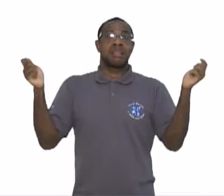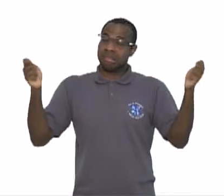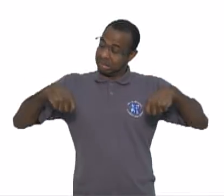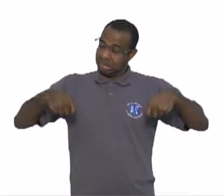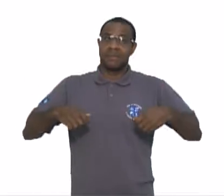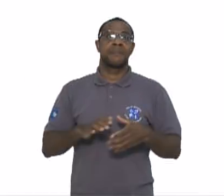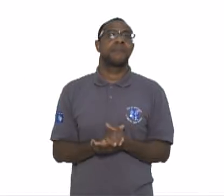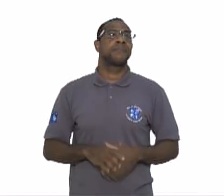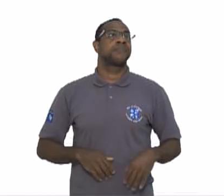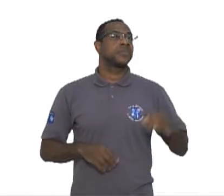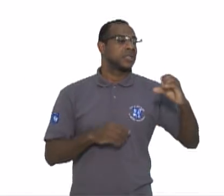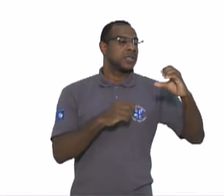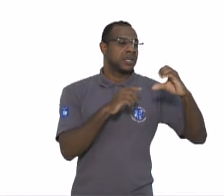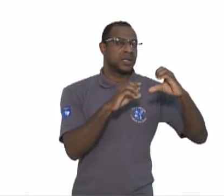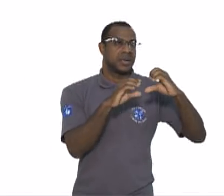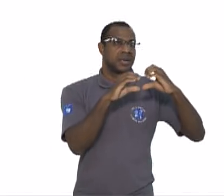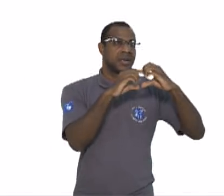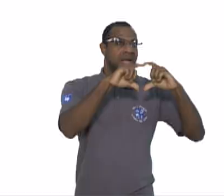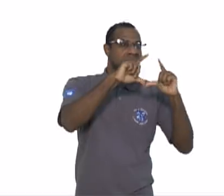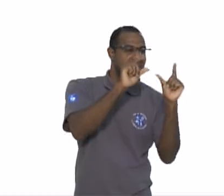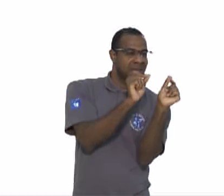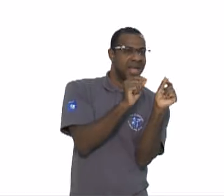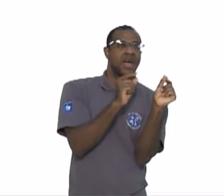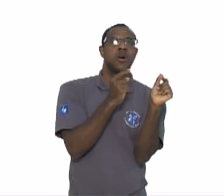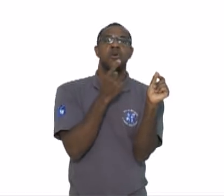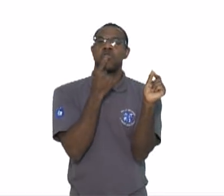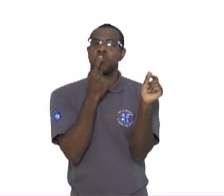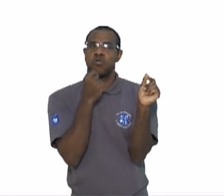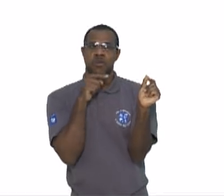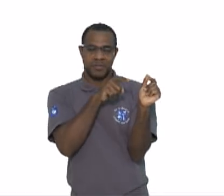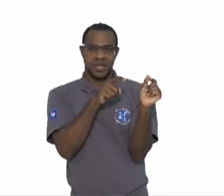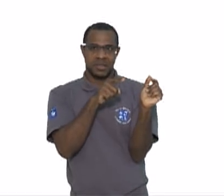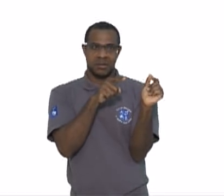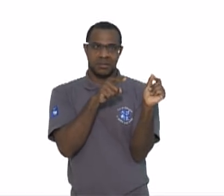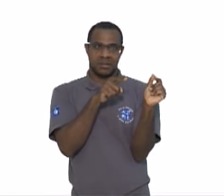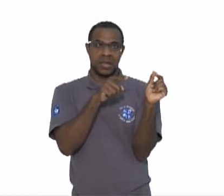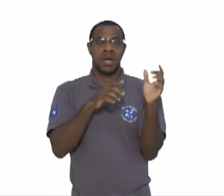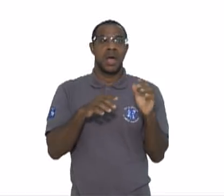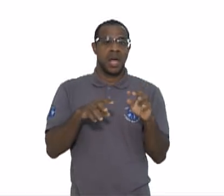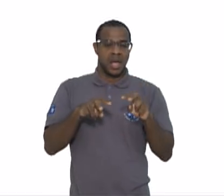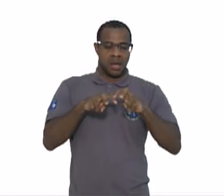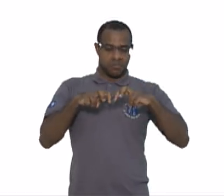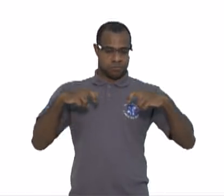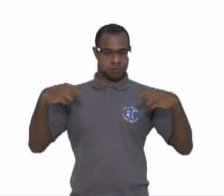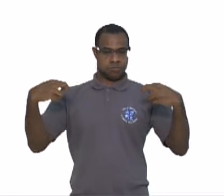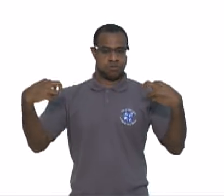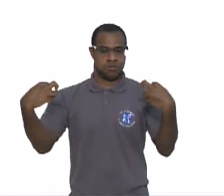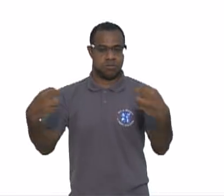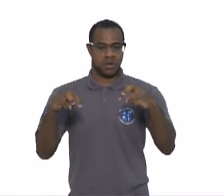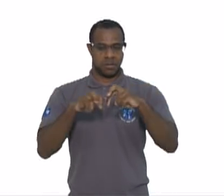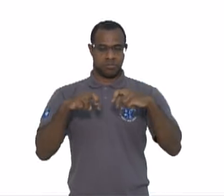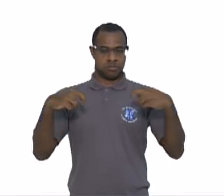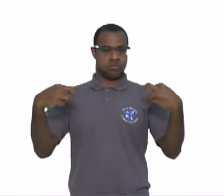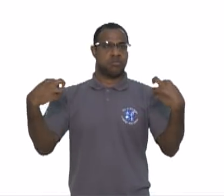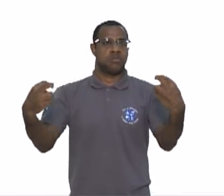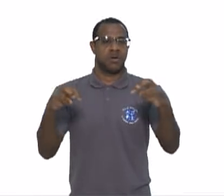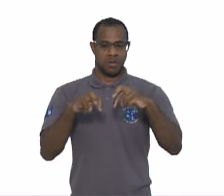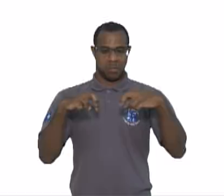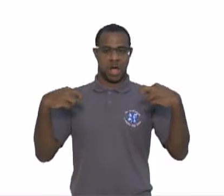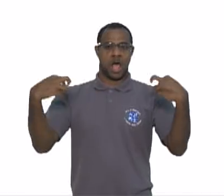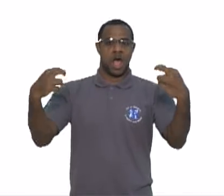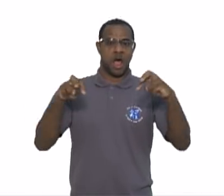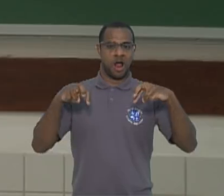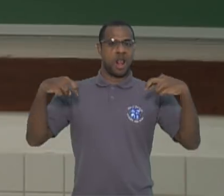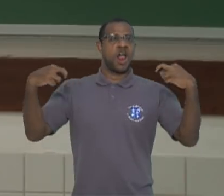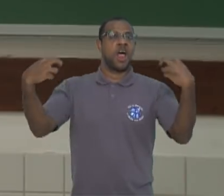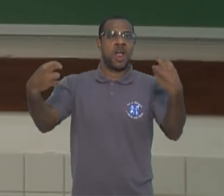Espaço grandioso, a plateia fica ao centro e o palco ao redor, facilitando assim a entrada e saída de cenas dos